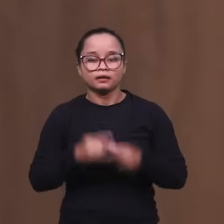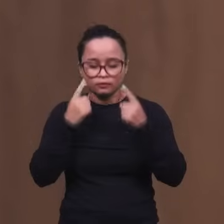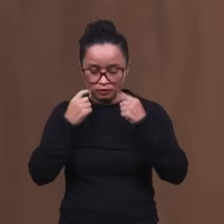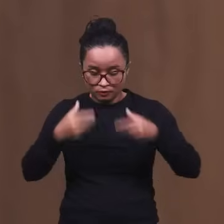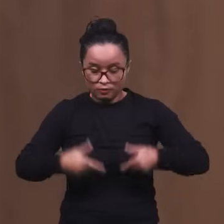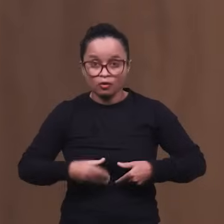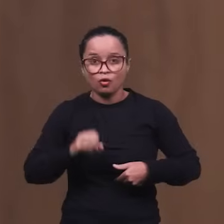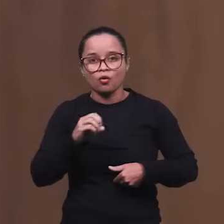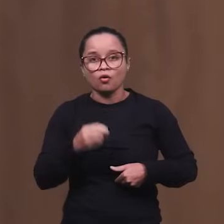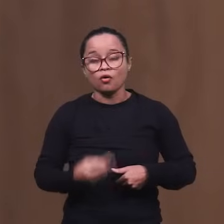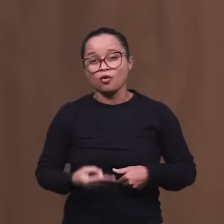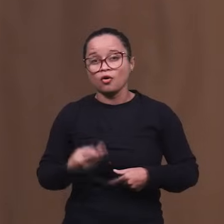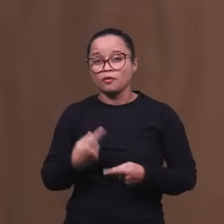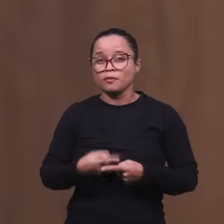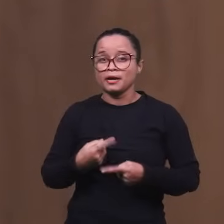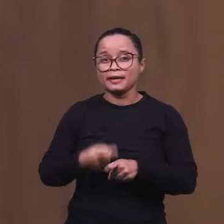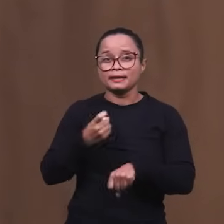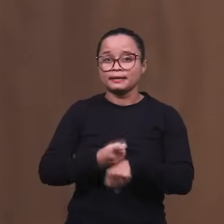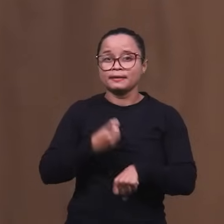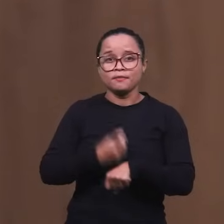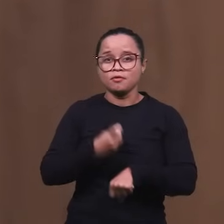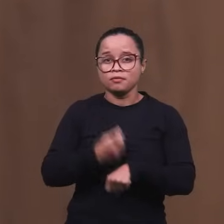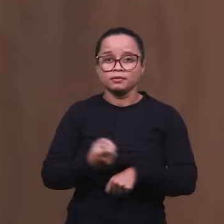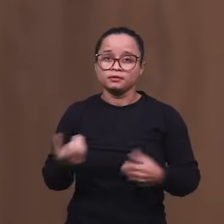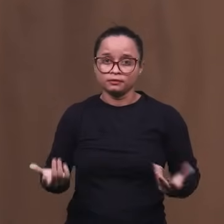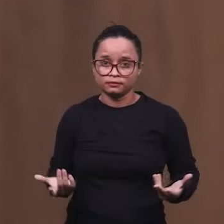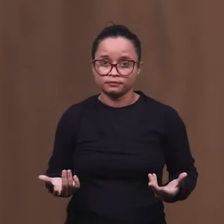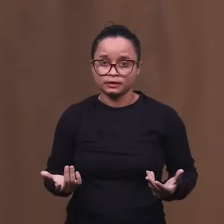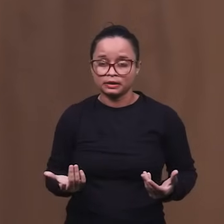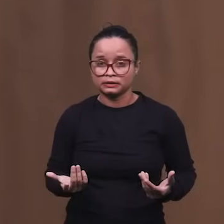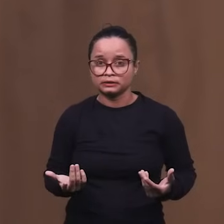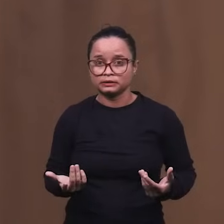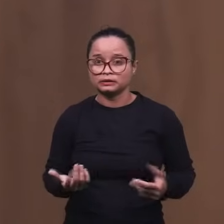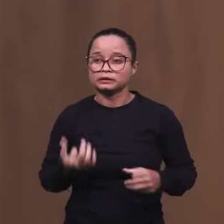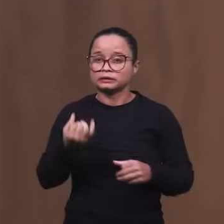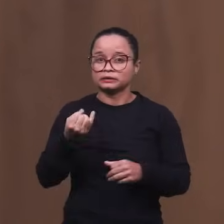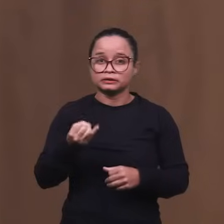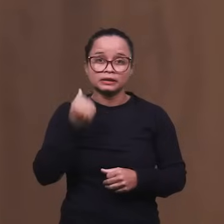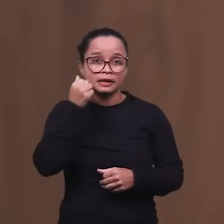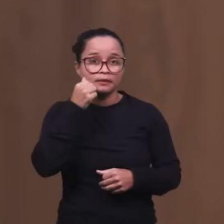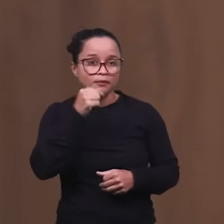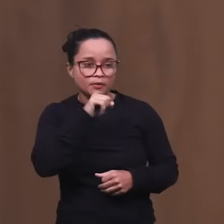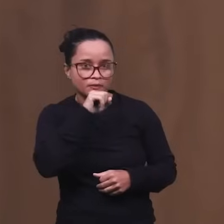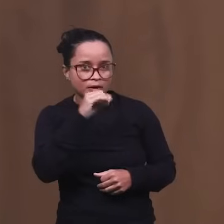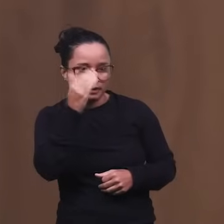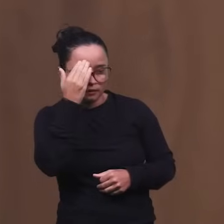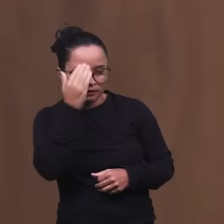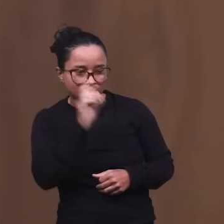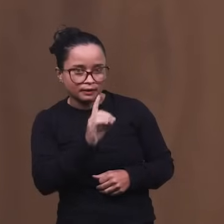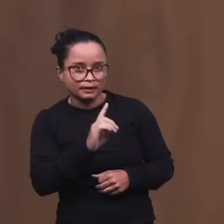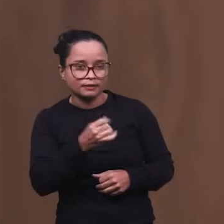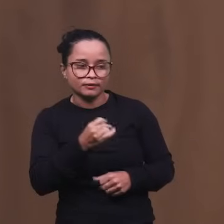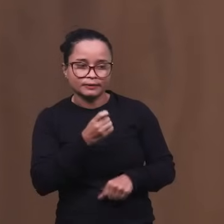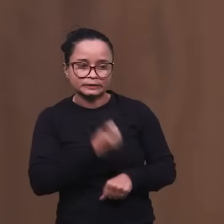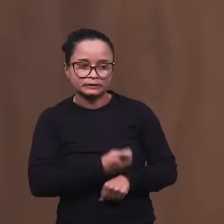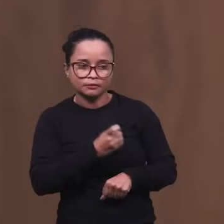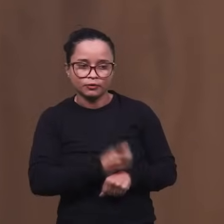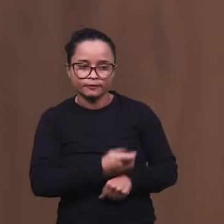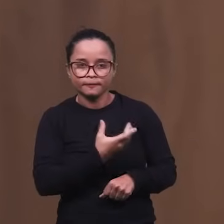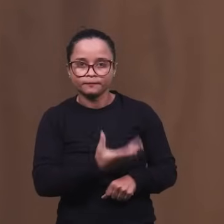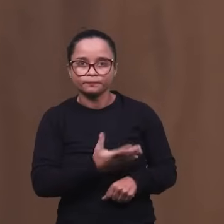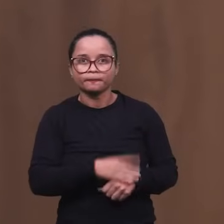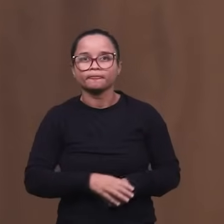com fome, ou é pirraça. Dependendo, se a mãe não tiver um discernimento, se é pirraça, é uma coisa. Se você ceder a